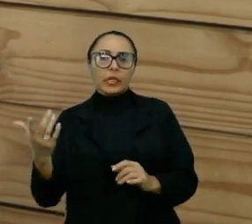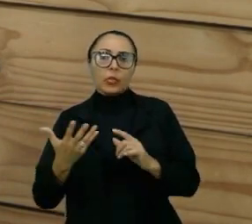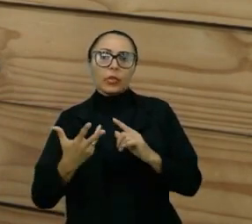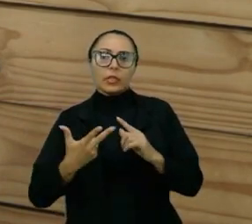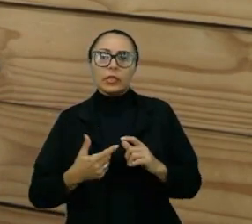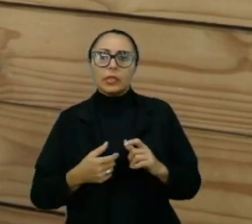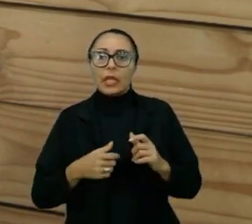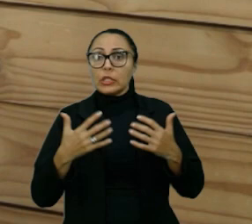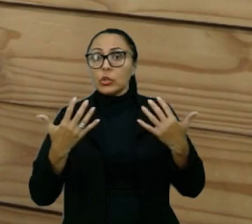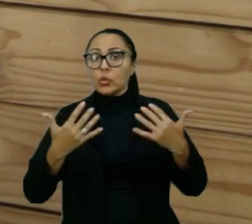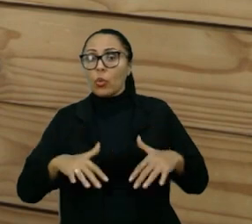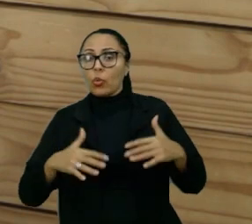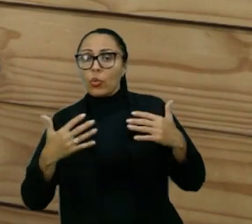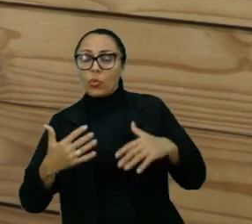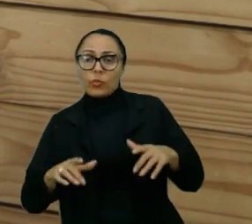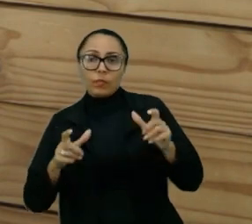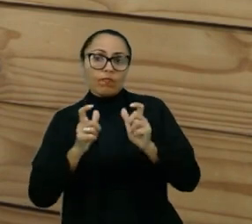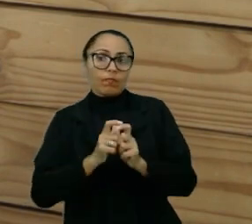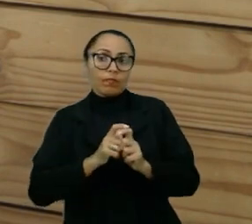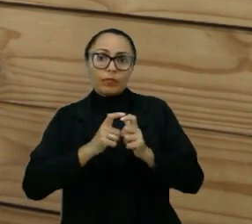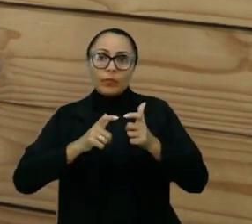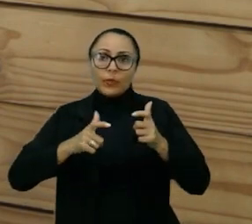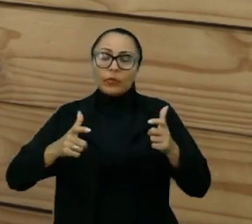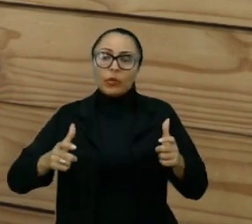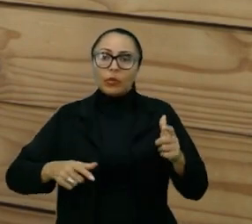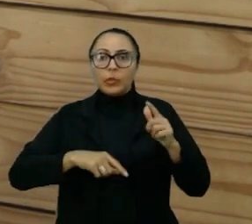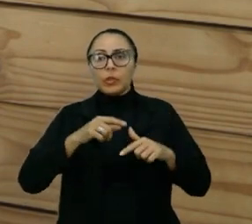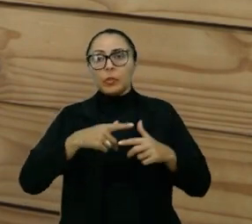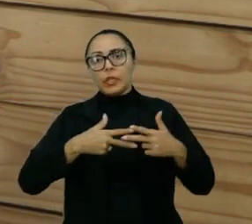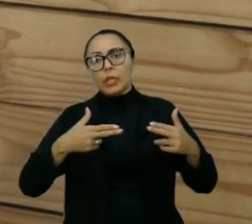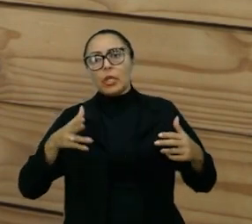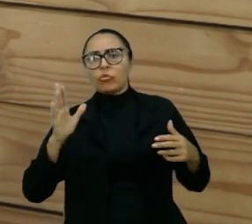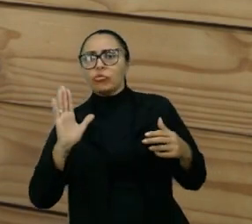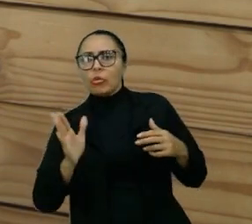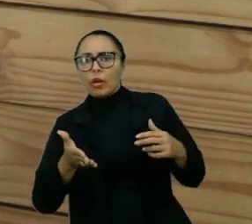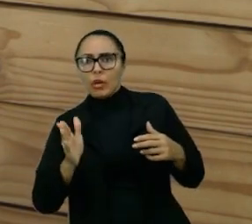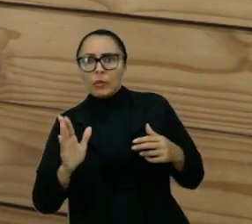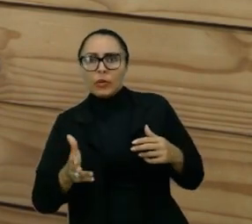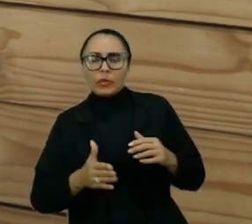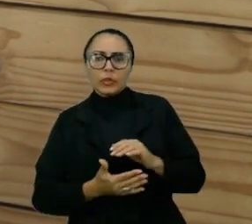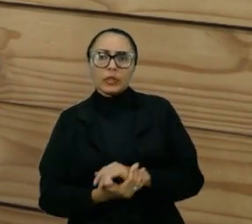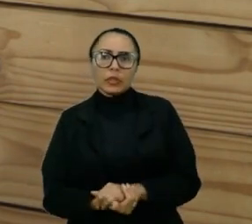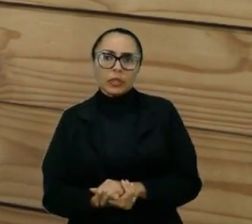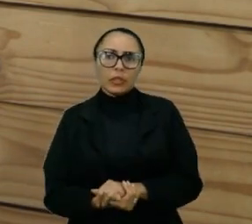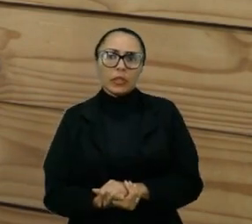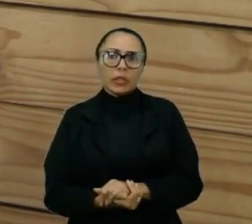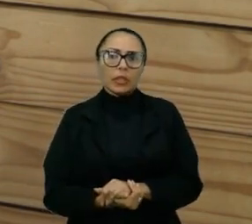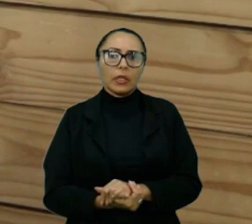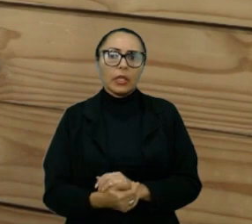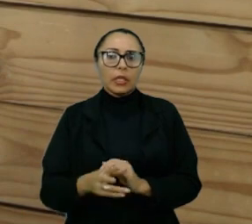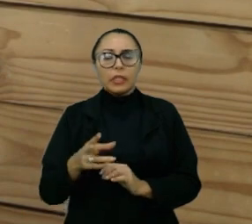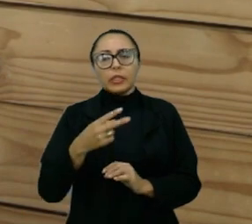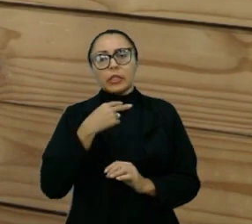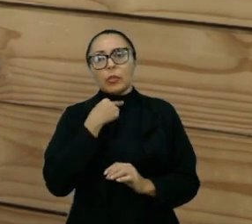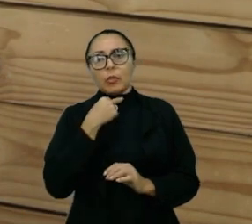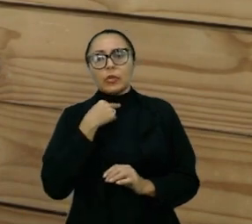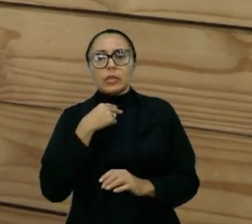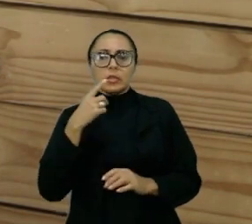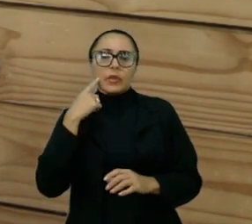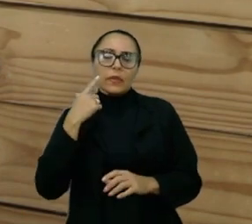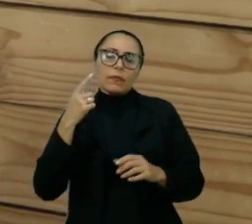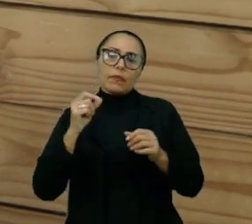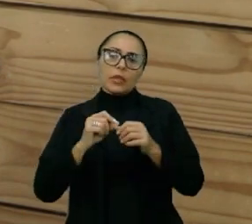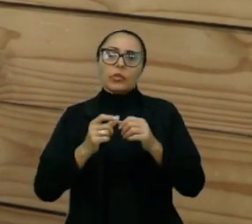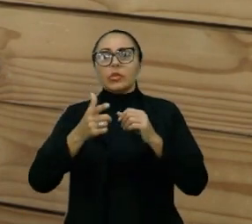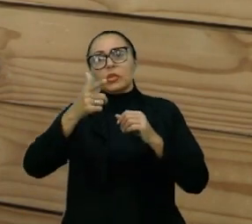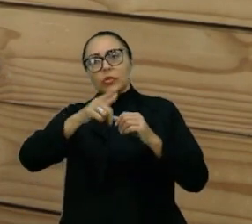de volume de material já produzido e que se perde e não pode ser reprocessado e também